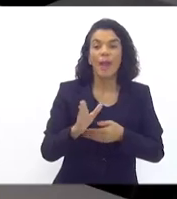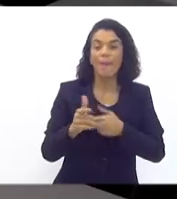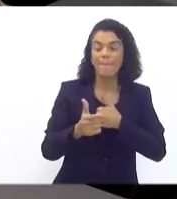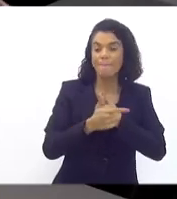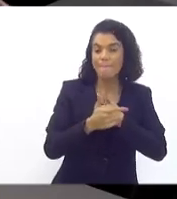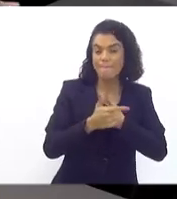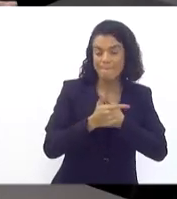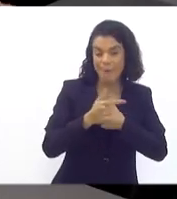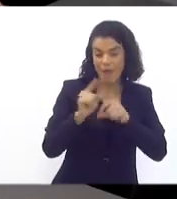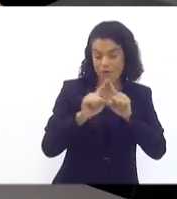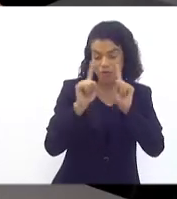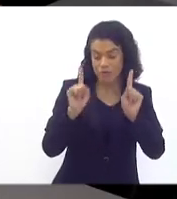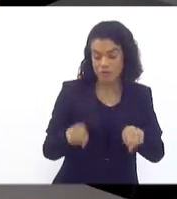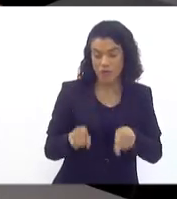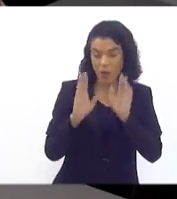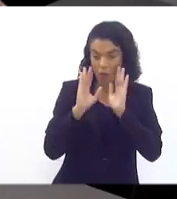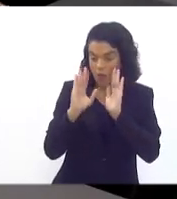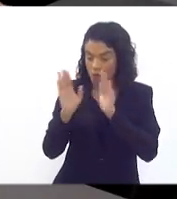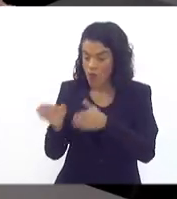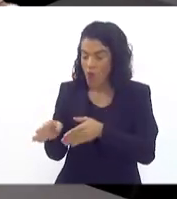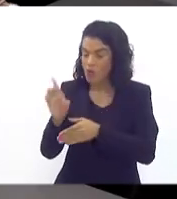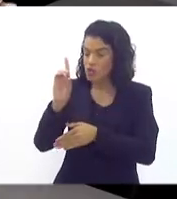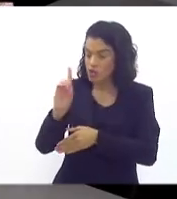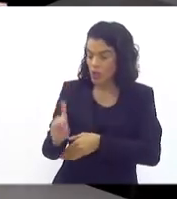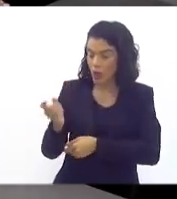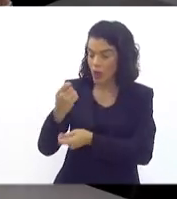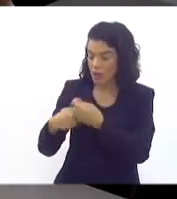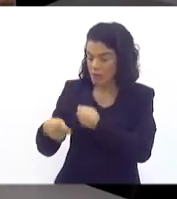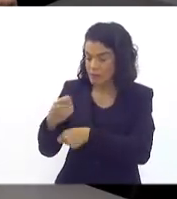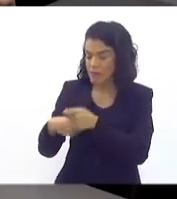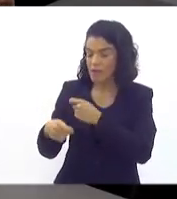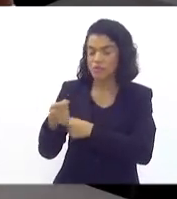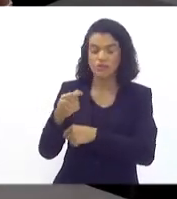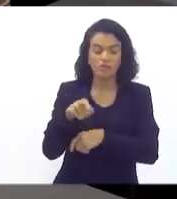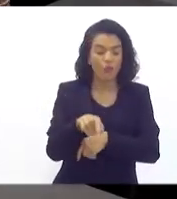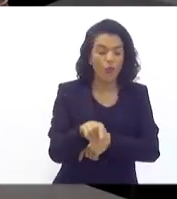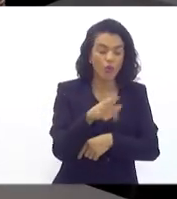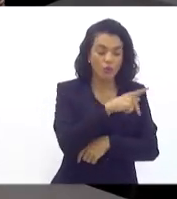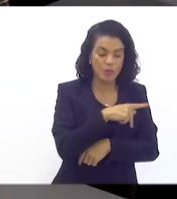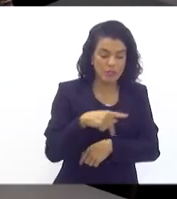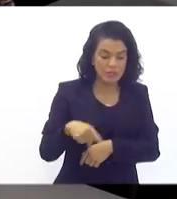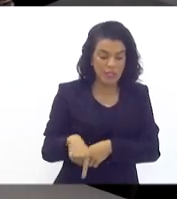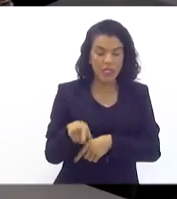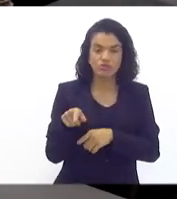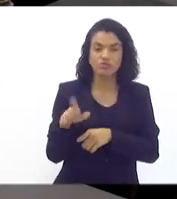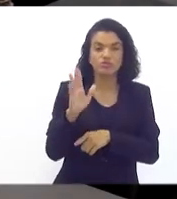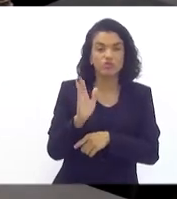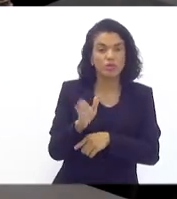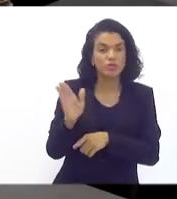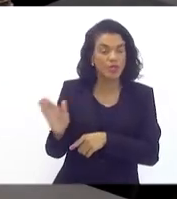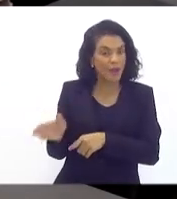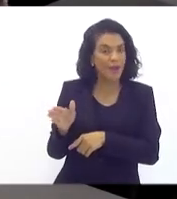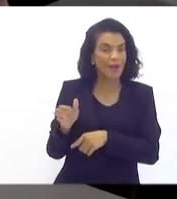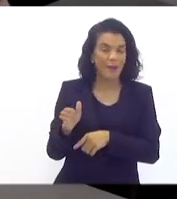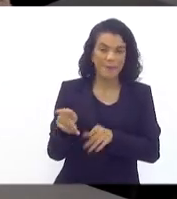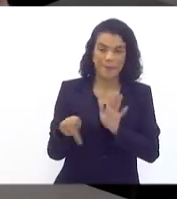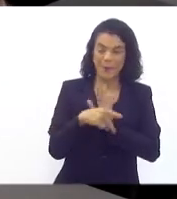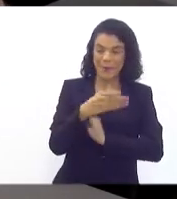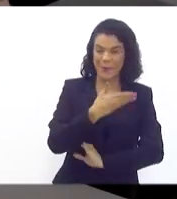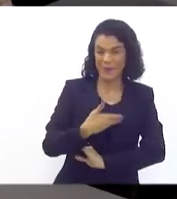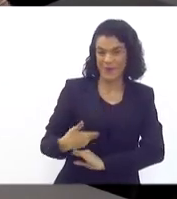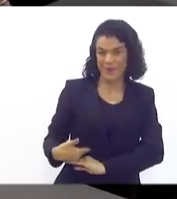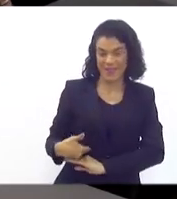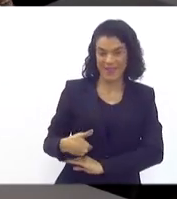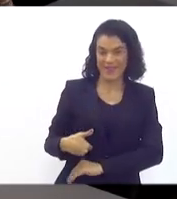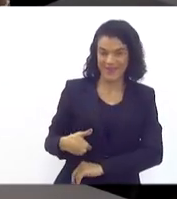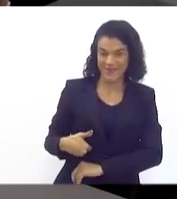papéis específicos um como diretor administrativo financeiro outro como presidente ele já é quando é nomeado pelo Governador ele já